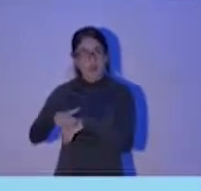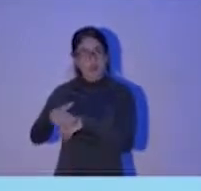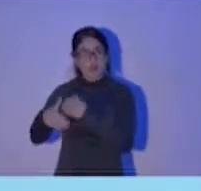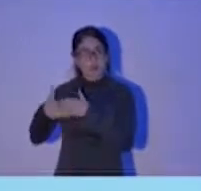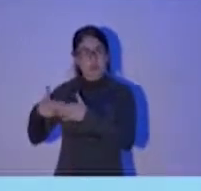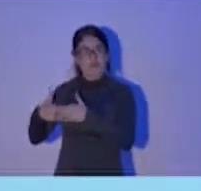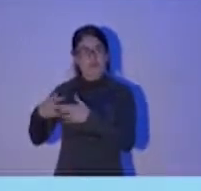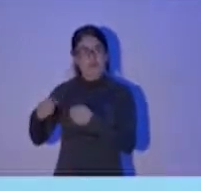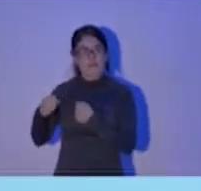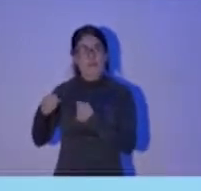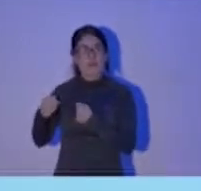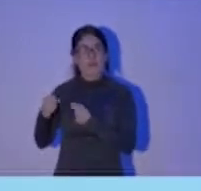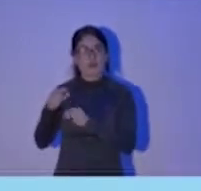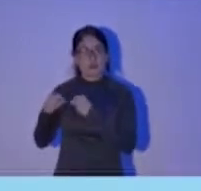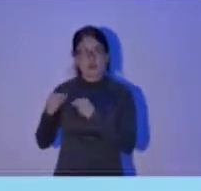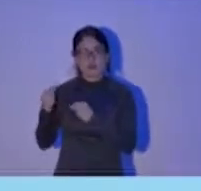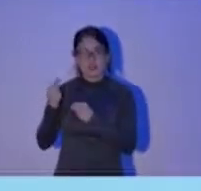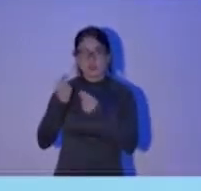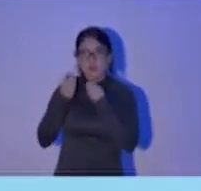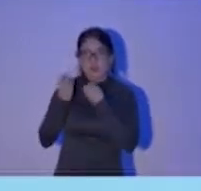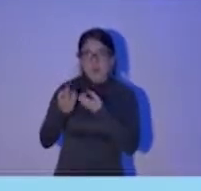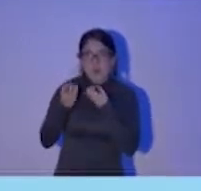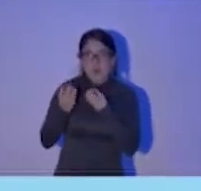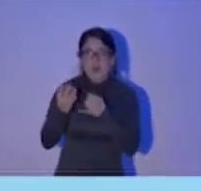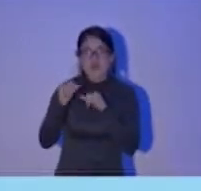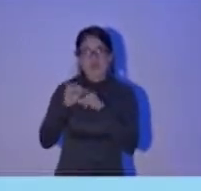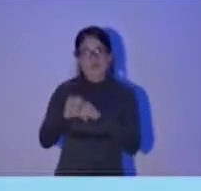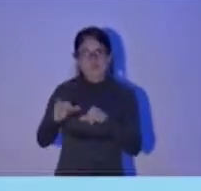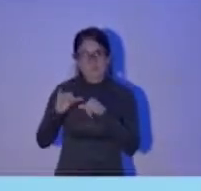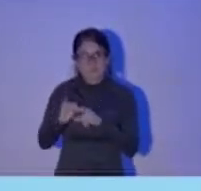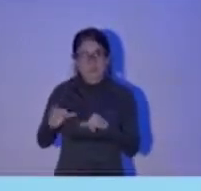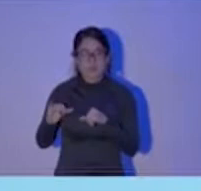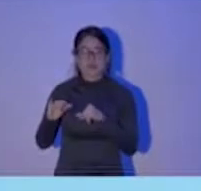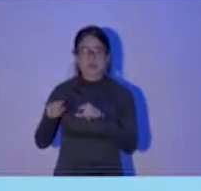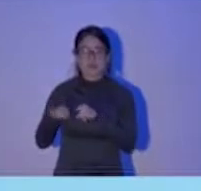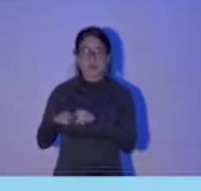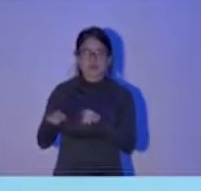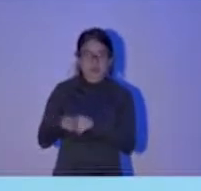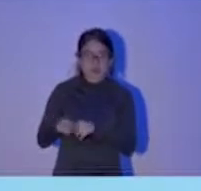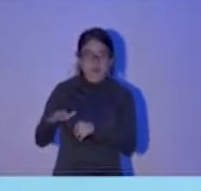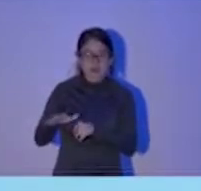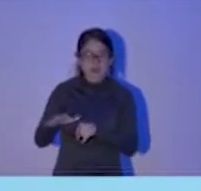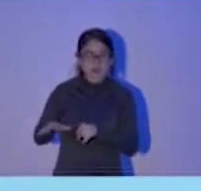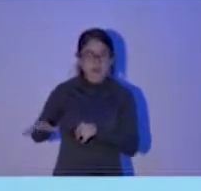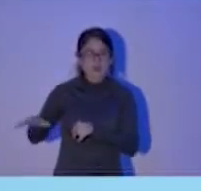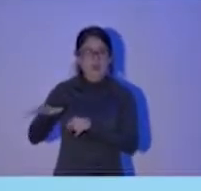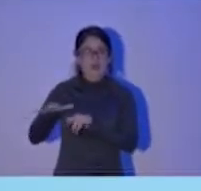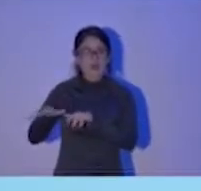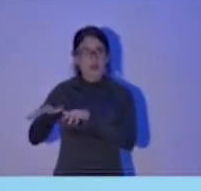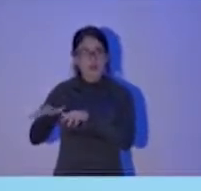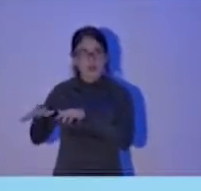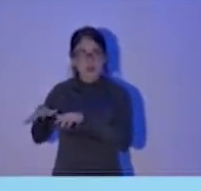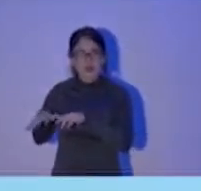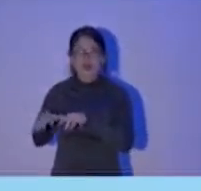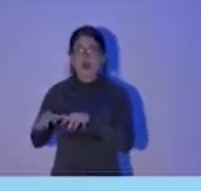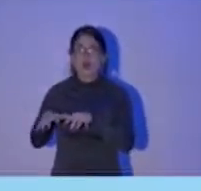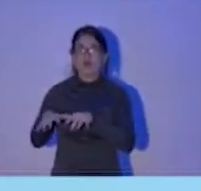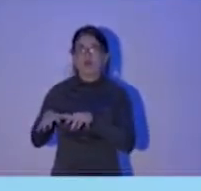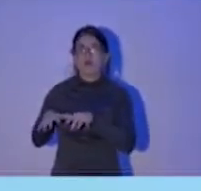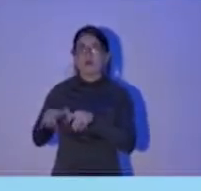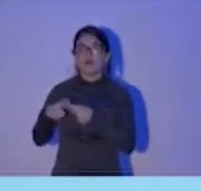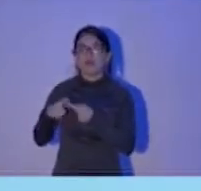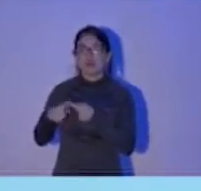de fortalecimento da informação, da organização e da mobilização no processo que começou com